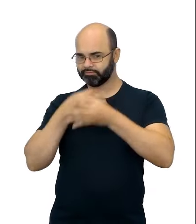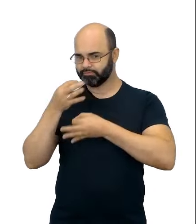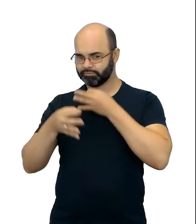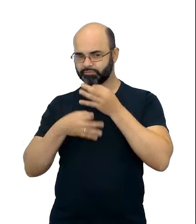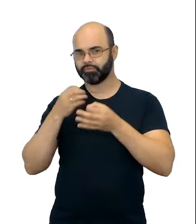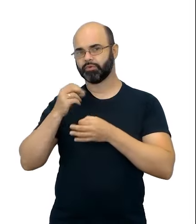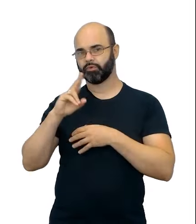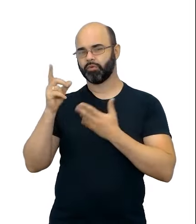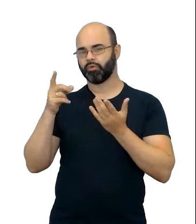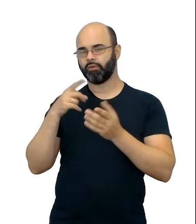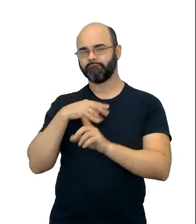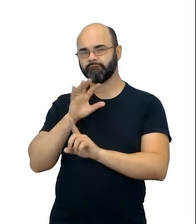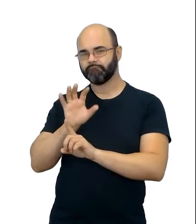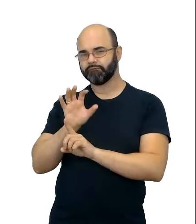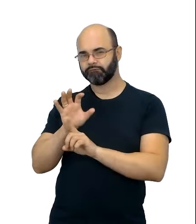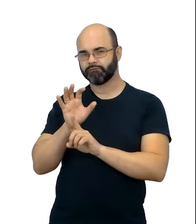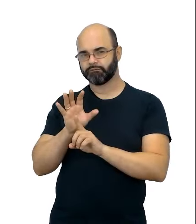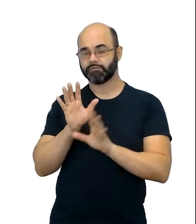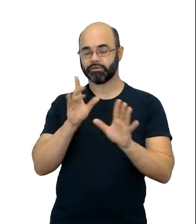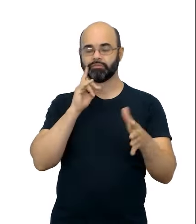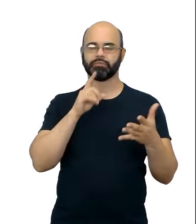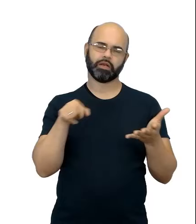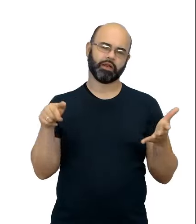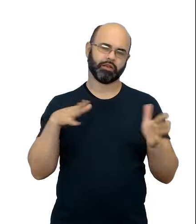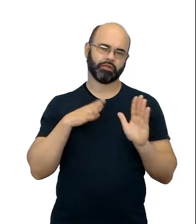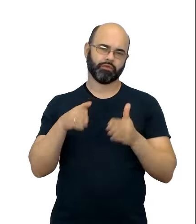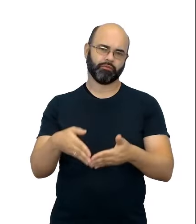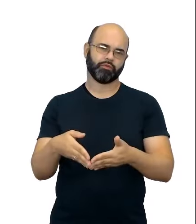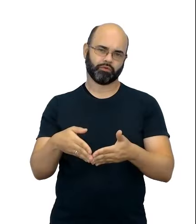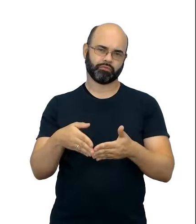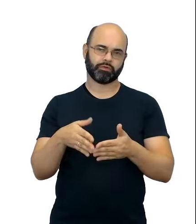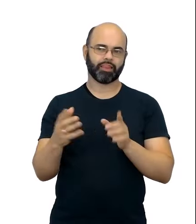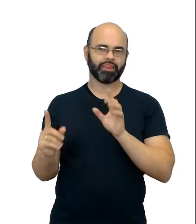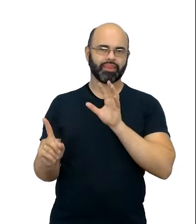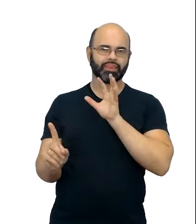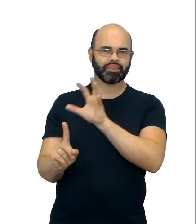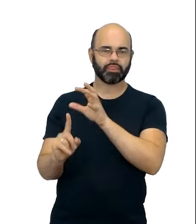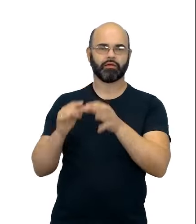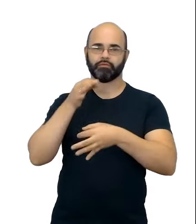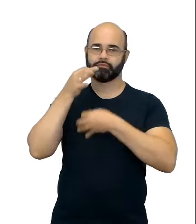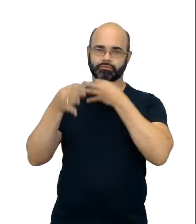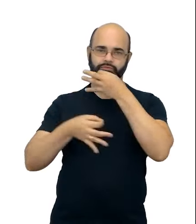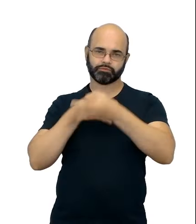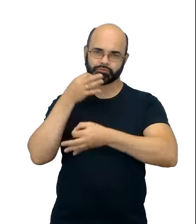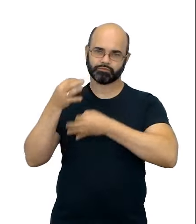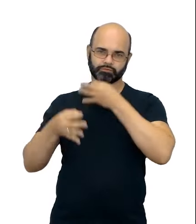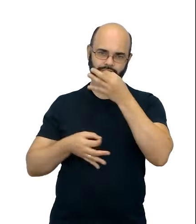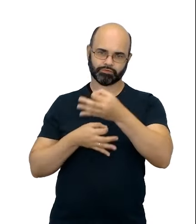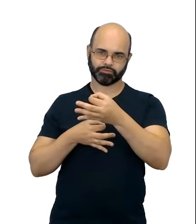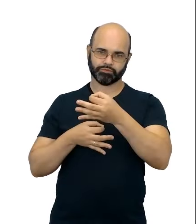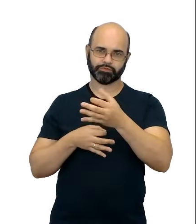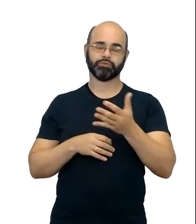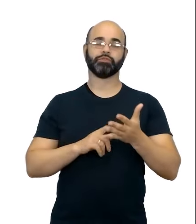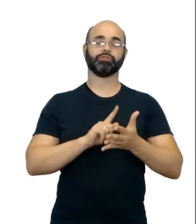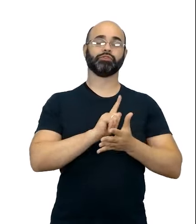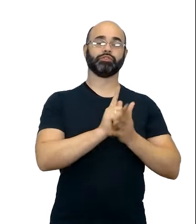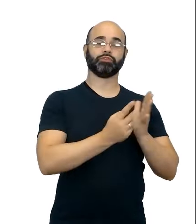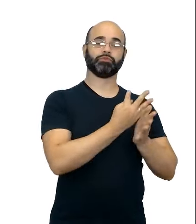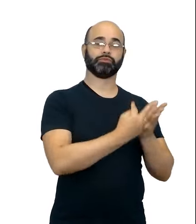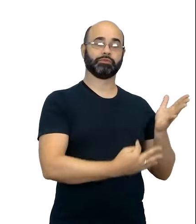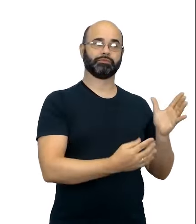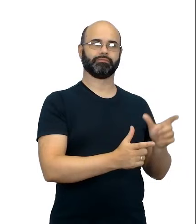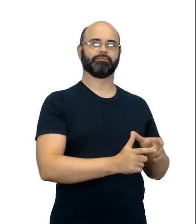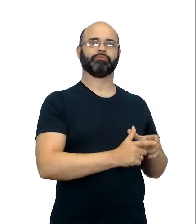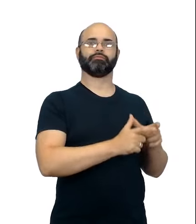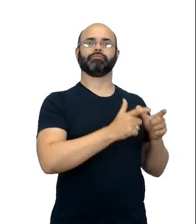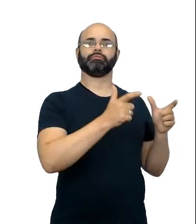é o foco: persuasão e argumentação nos mais diferentes gêneros textuais que encontramos na